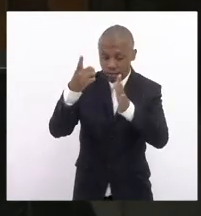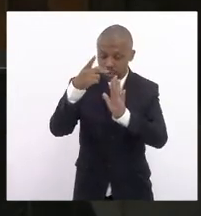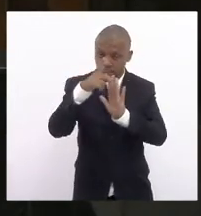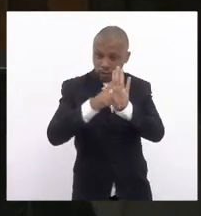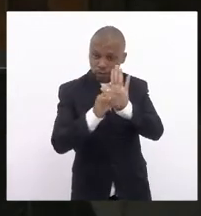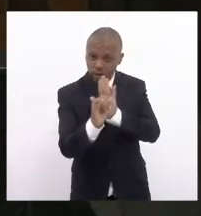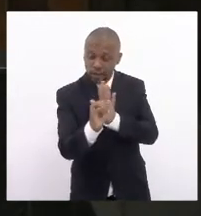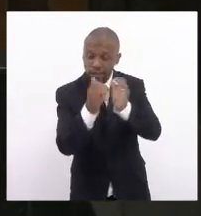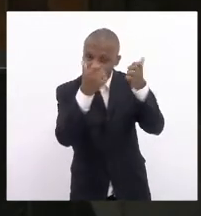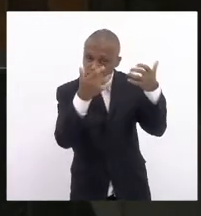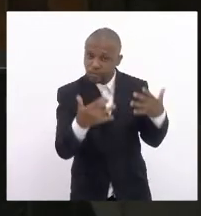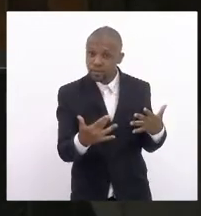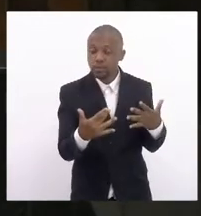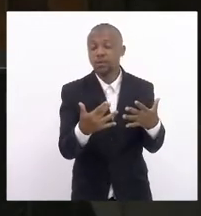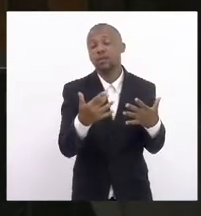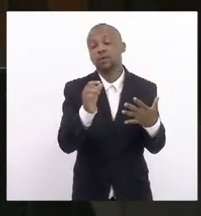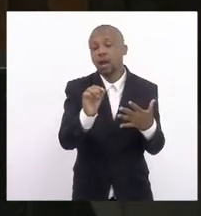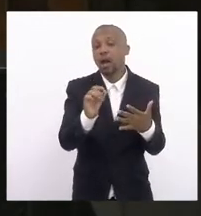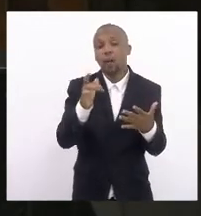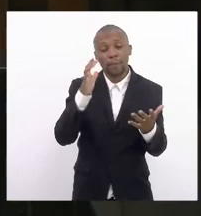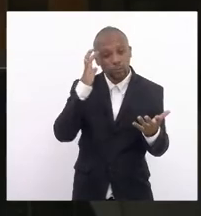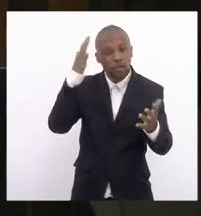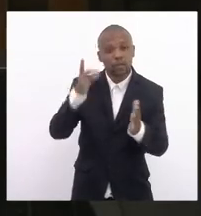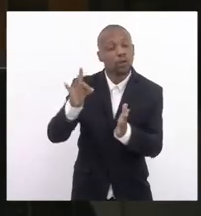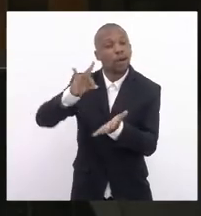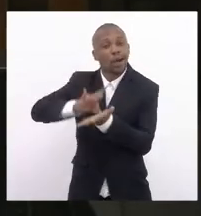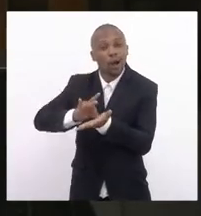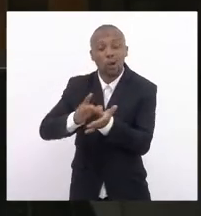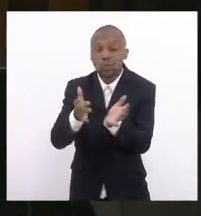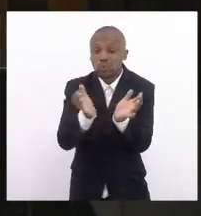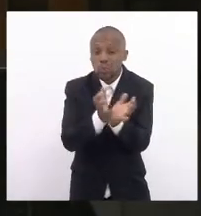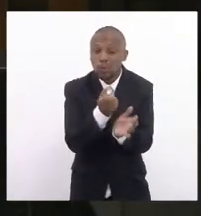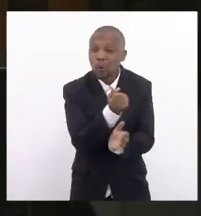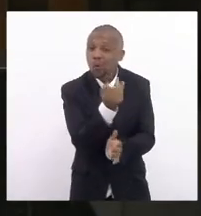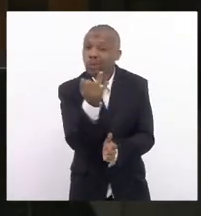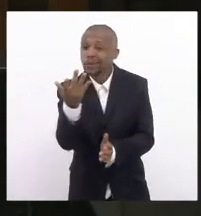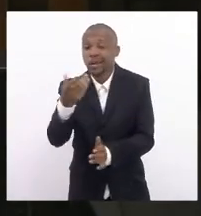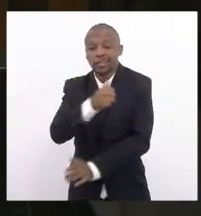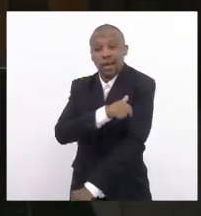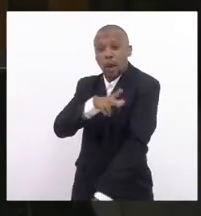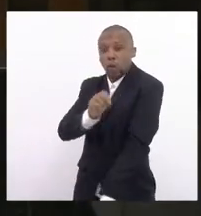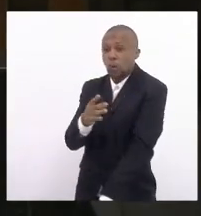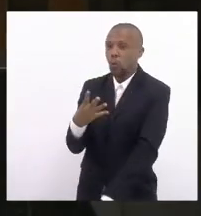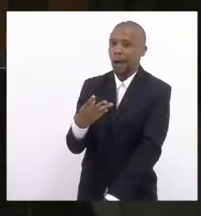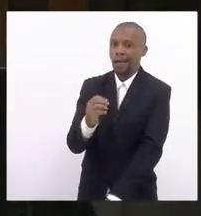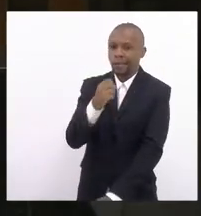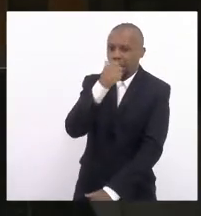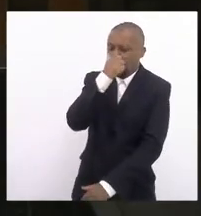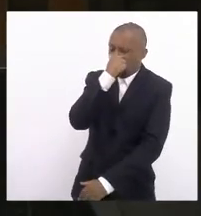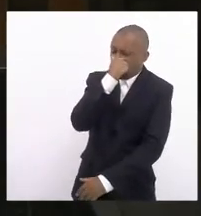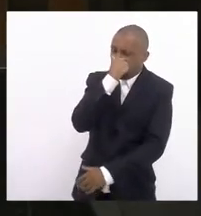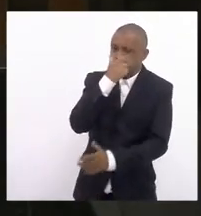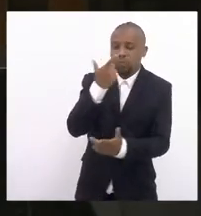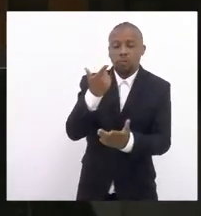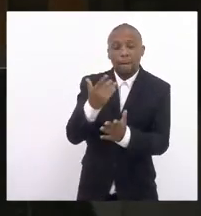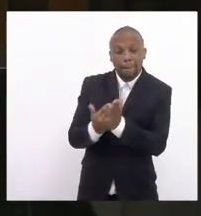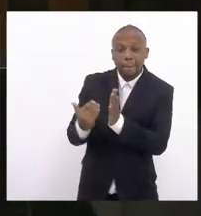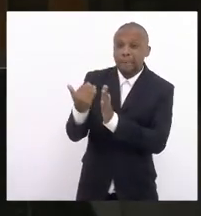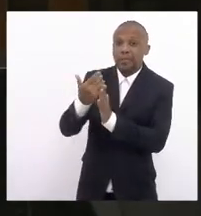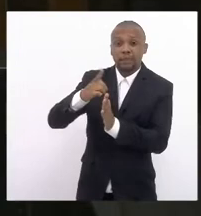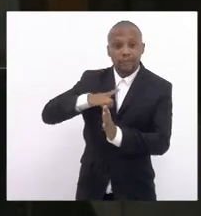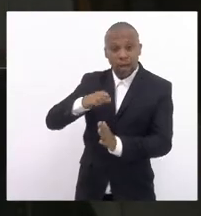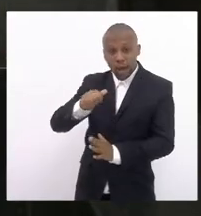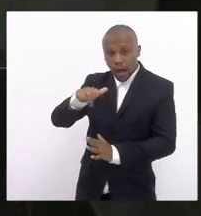Turmas não podem ter 40 alunos, ainda mais quando essas turmas têm pessoas com deficiência que têm uma necessidade educacional